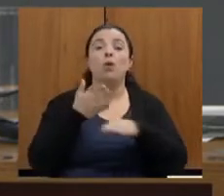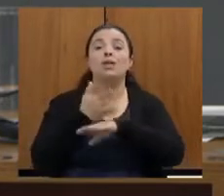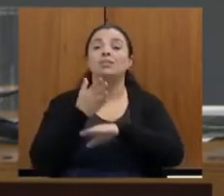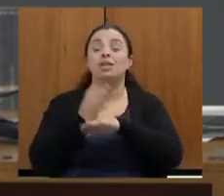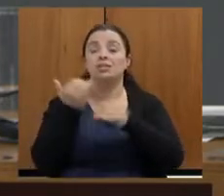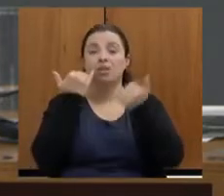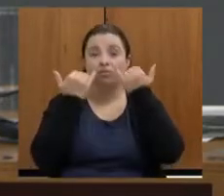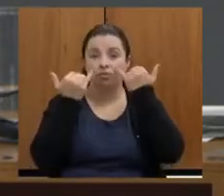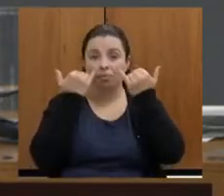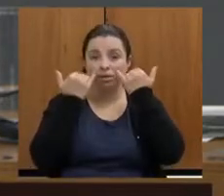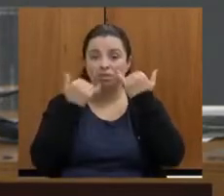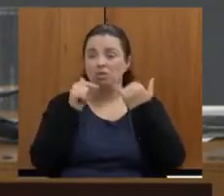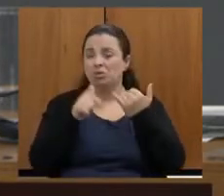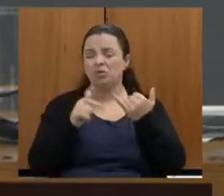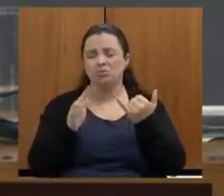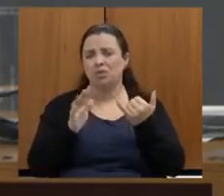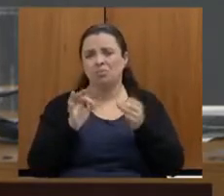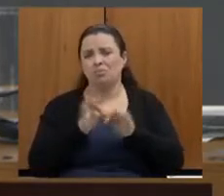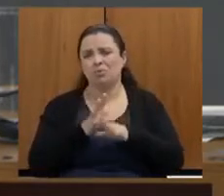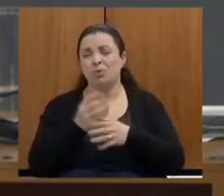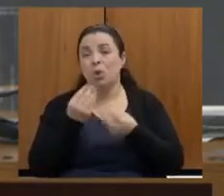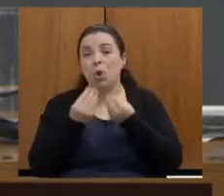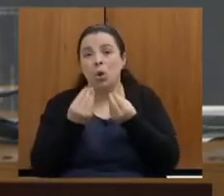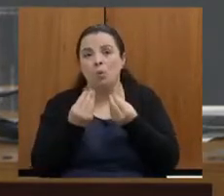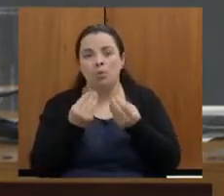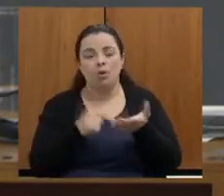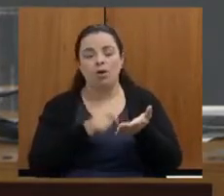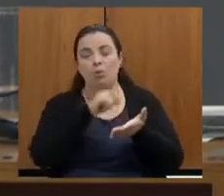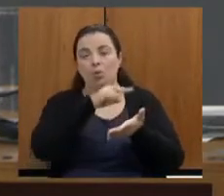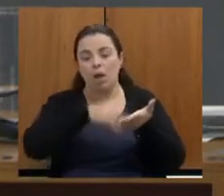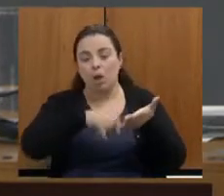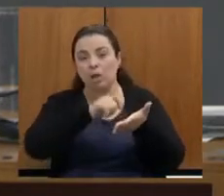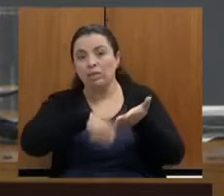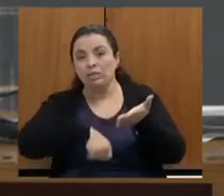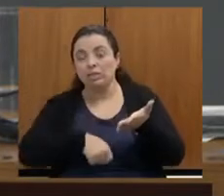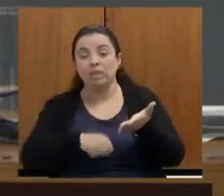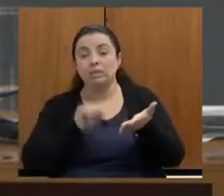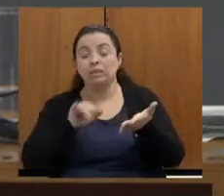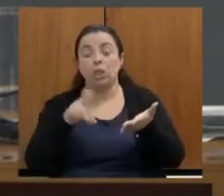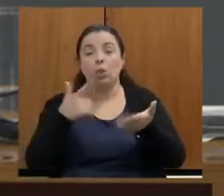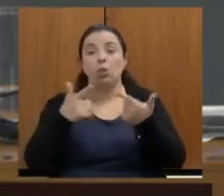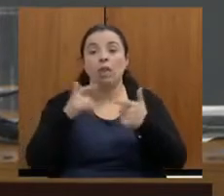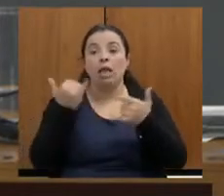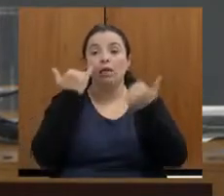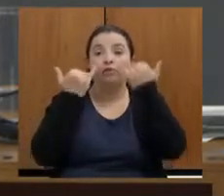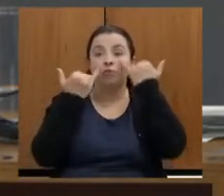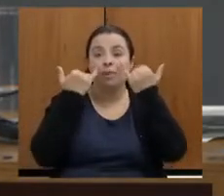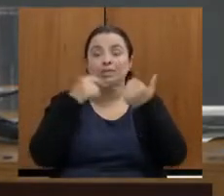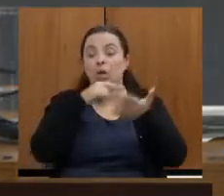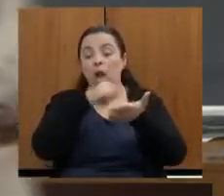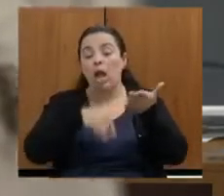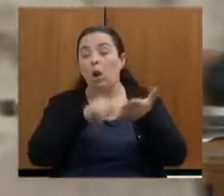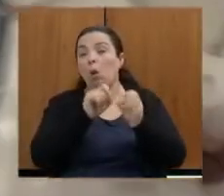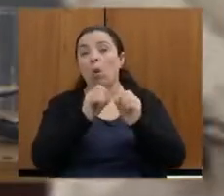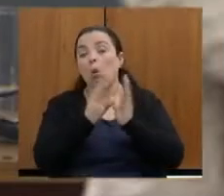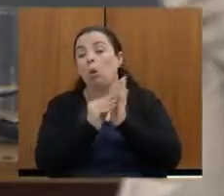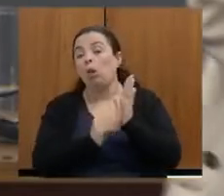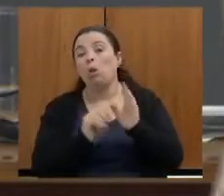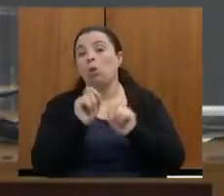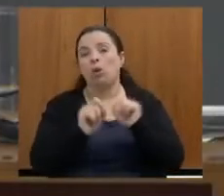isso já diz tudo não se pode assinar um acordo sem ter acesso à informação do que ele é garantir